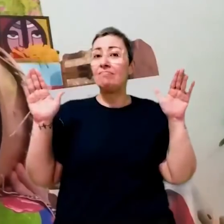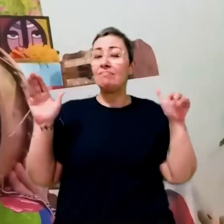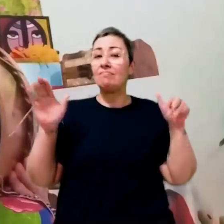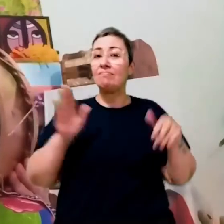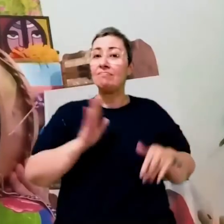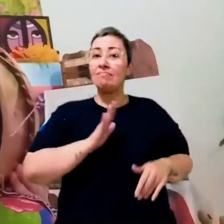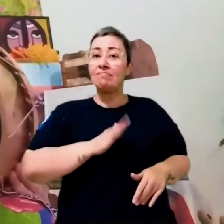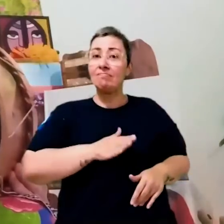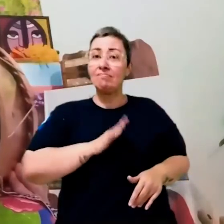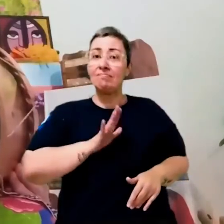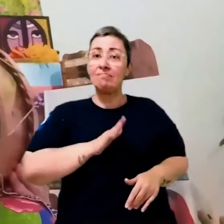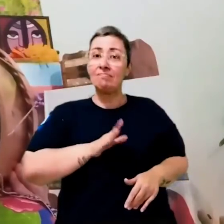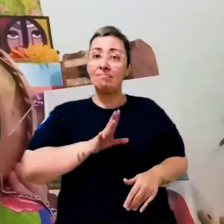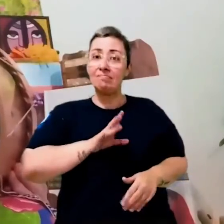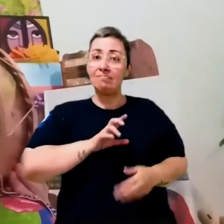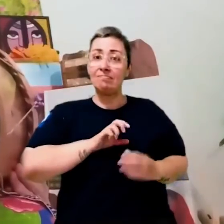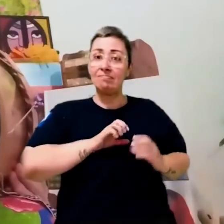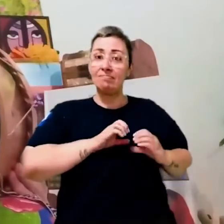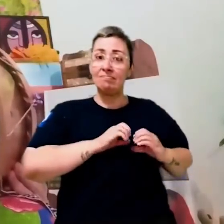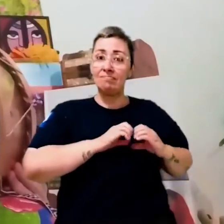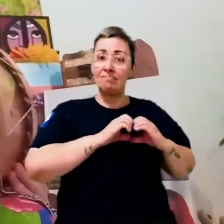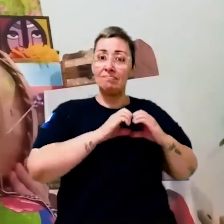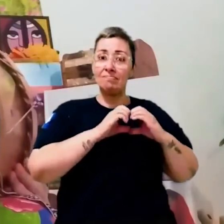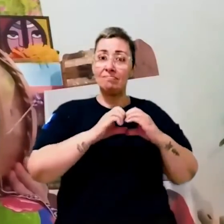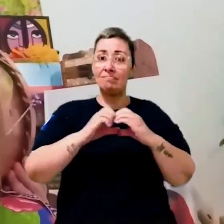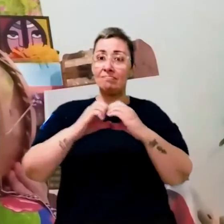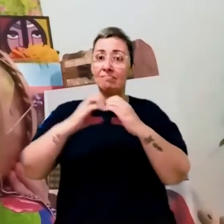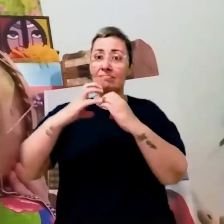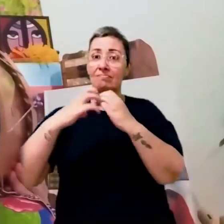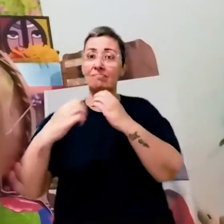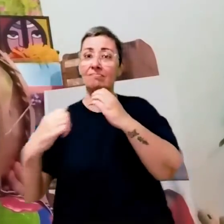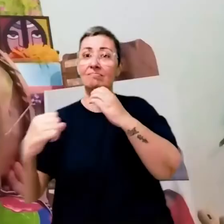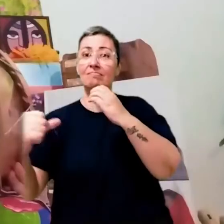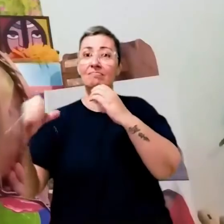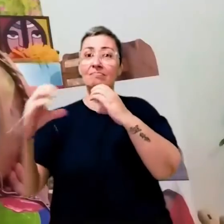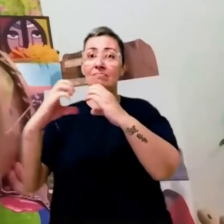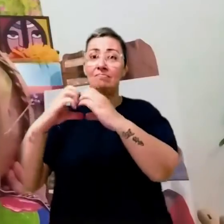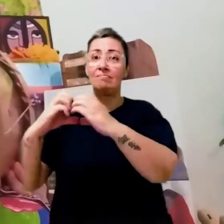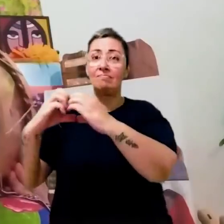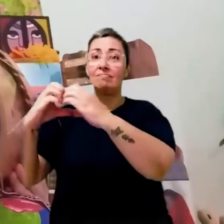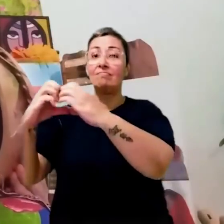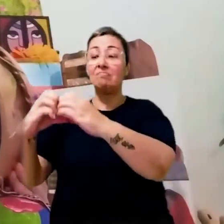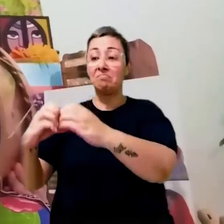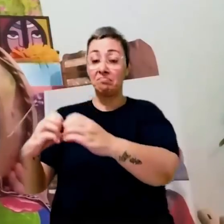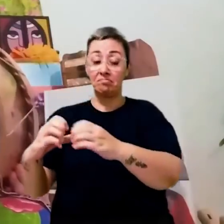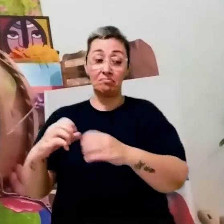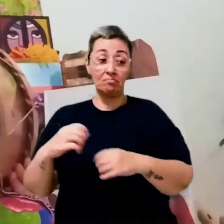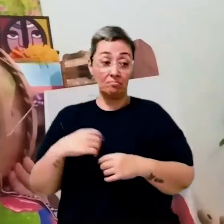que roubou meu coração.